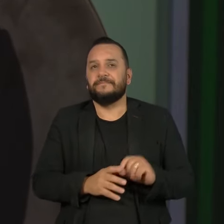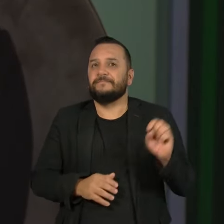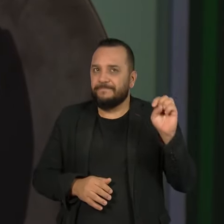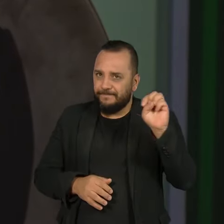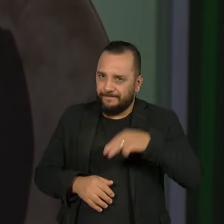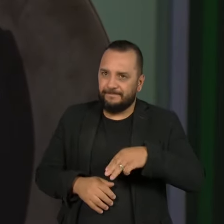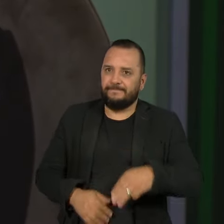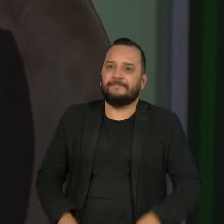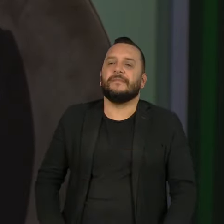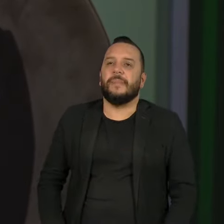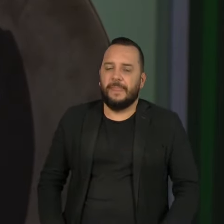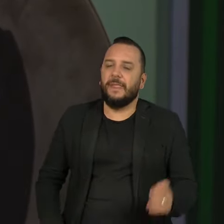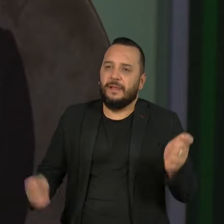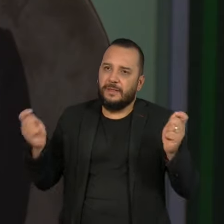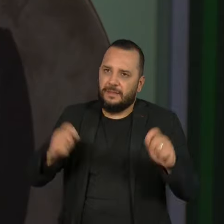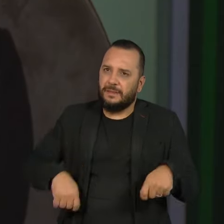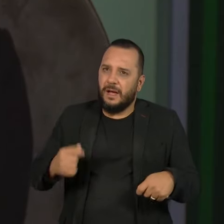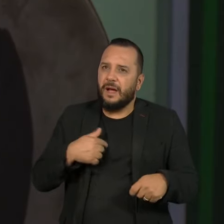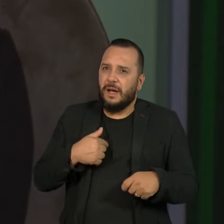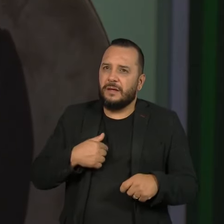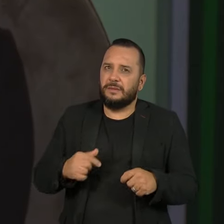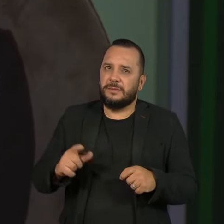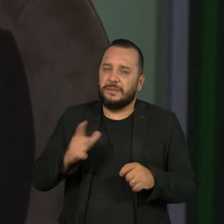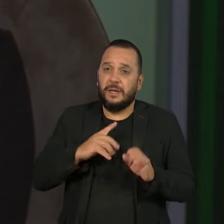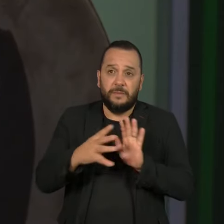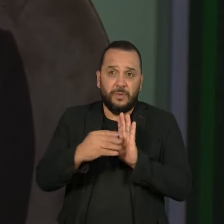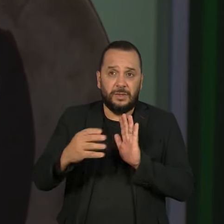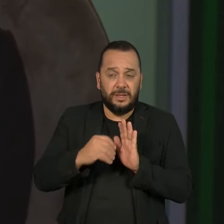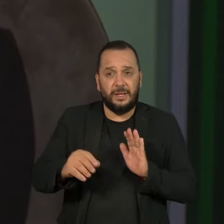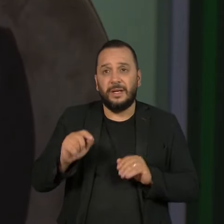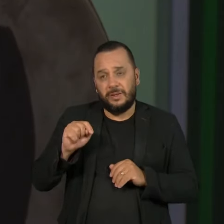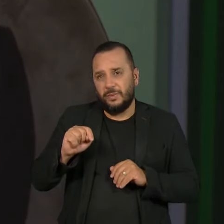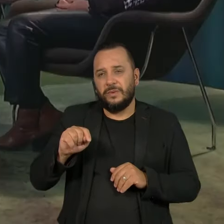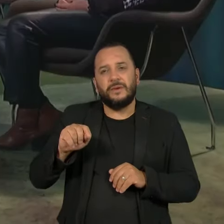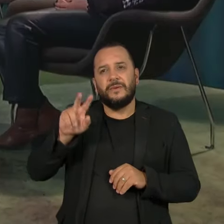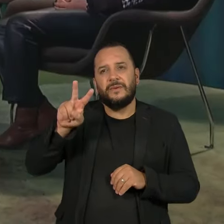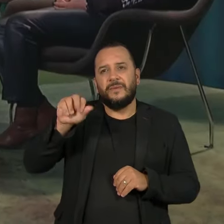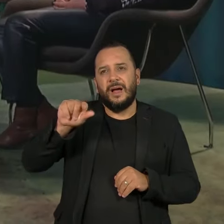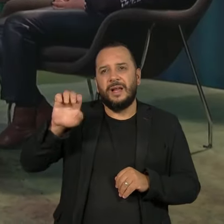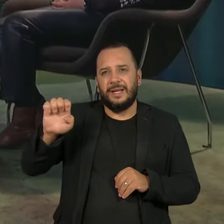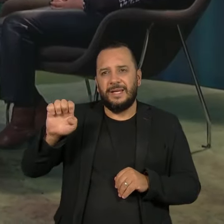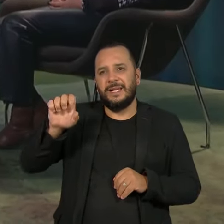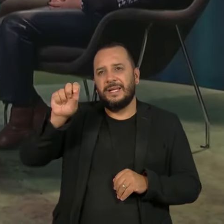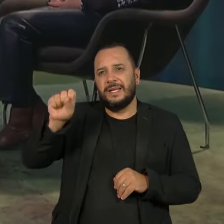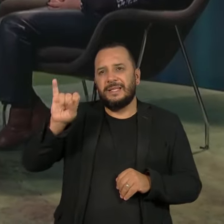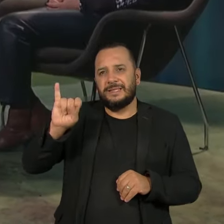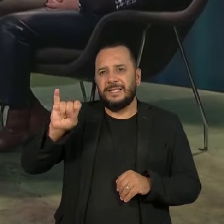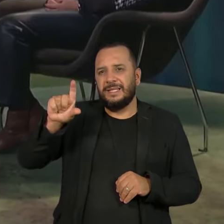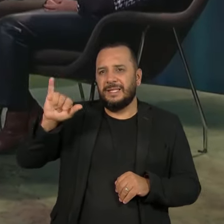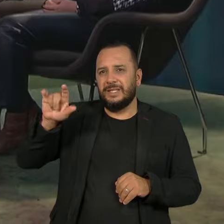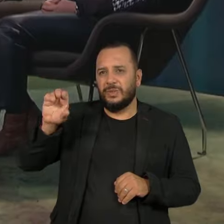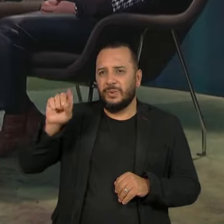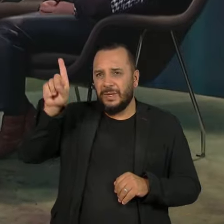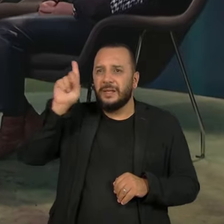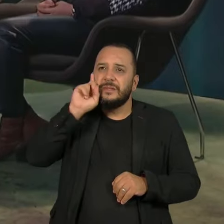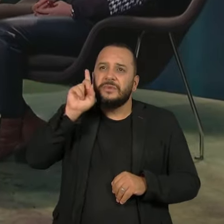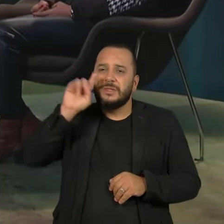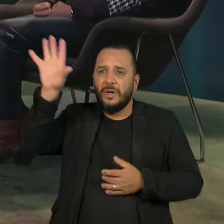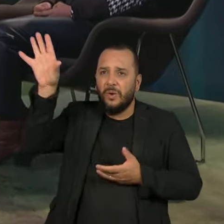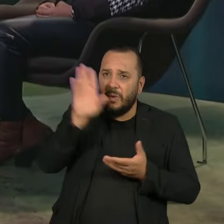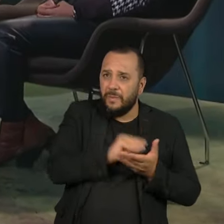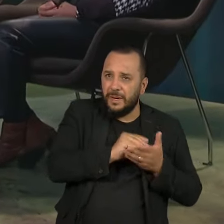termos, né, esse exemplo aqui no Brasil. E eu acho que falta mais o olhar externo